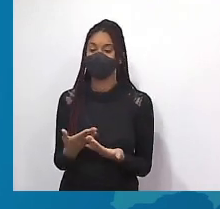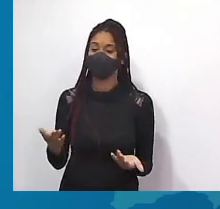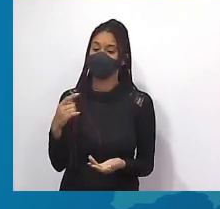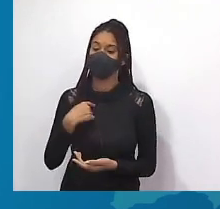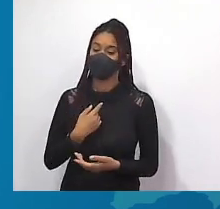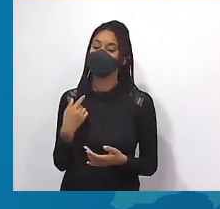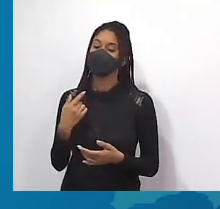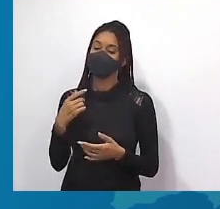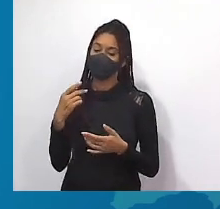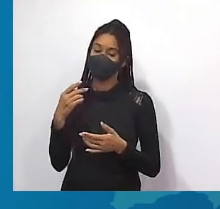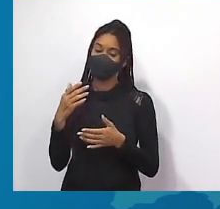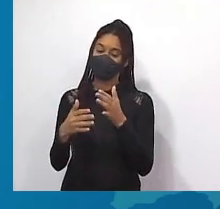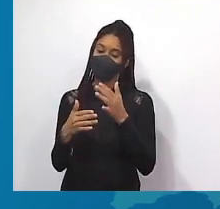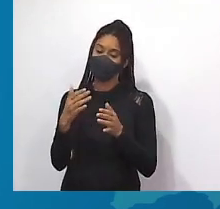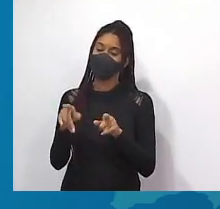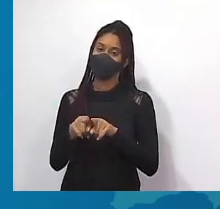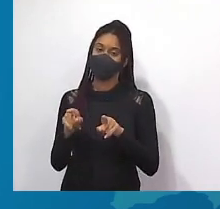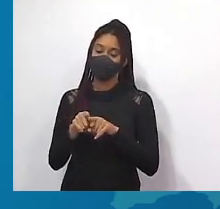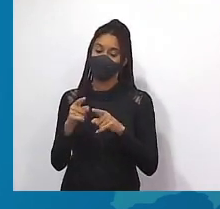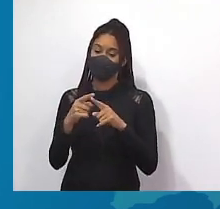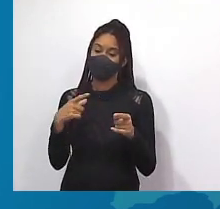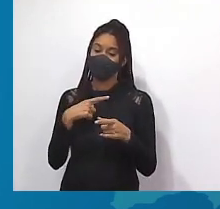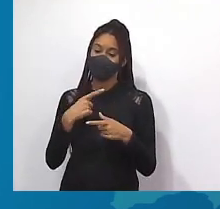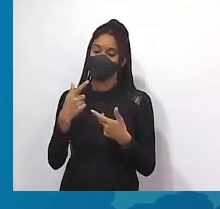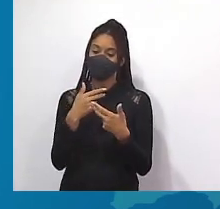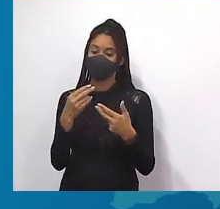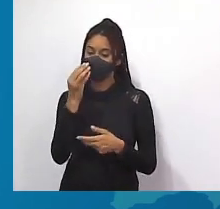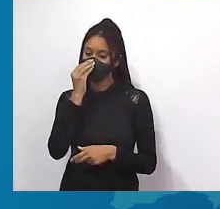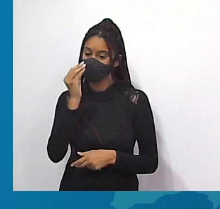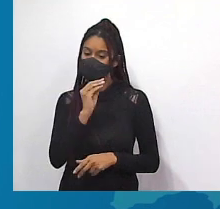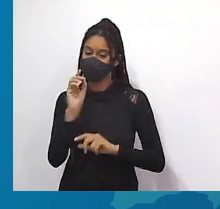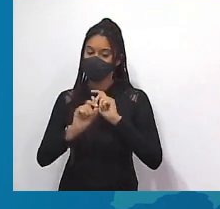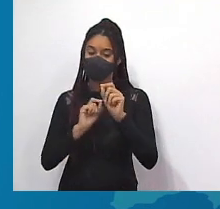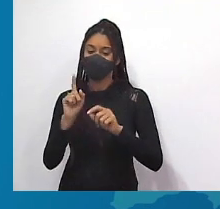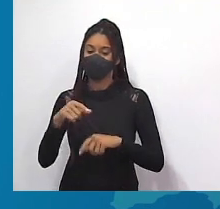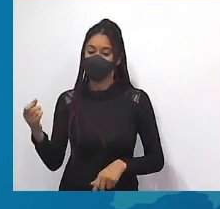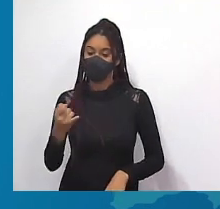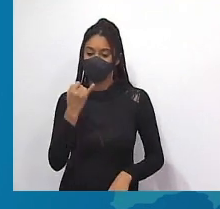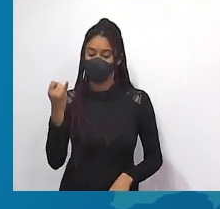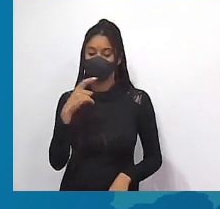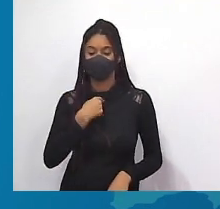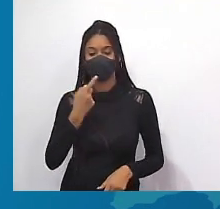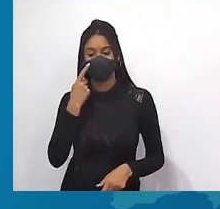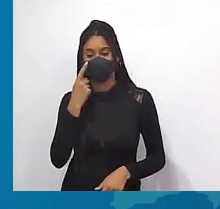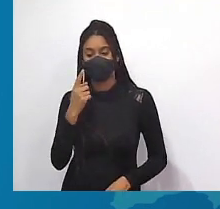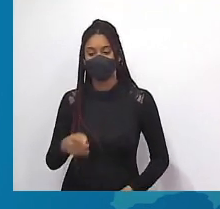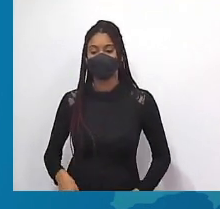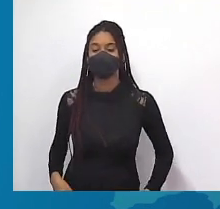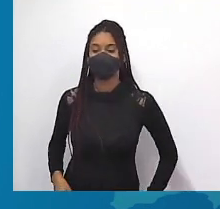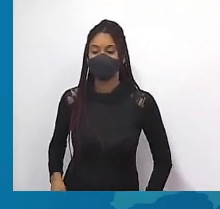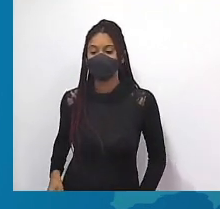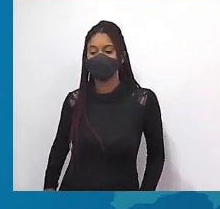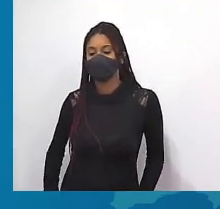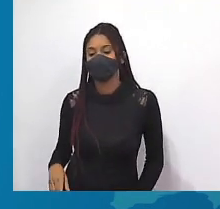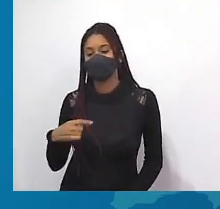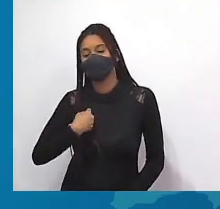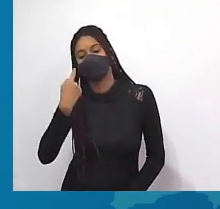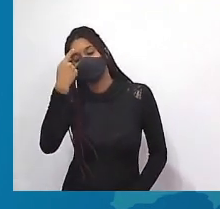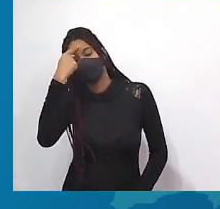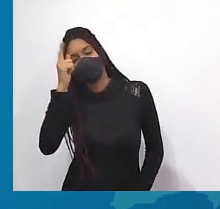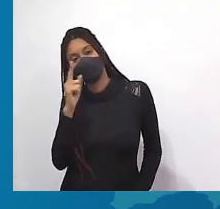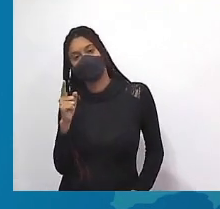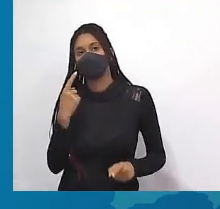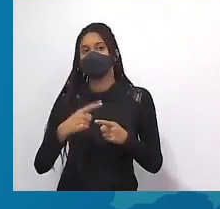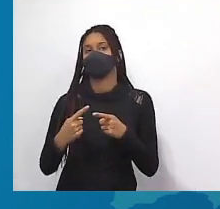forma interfere. Mas tem uma causa que tem sido desprezada. E é importante a gente considerar para não cair naquele conto de que o